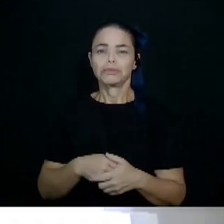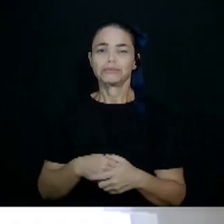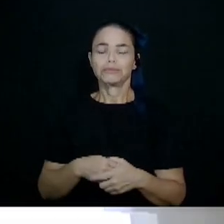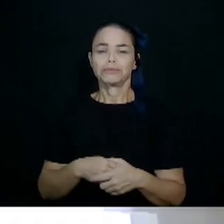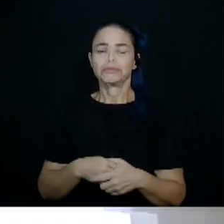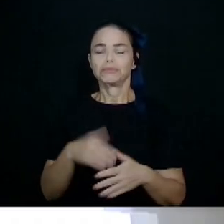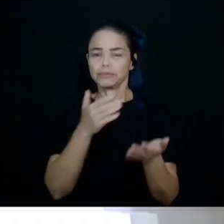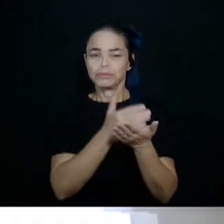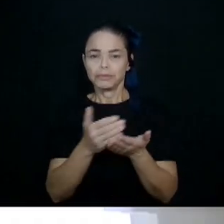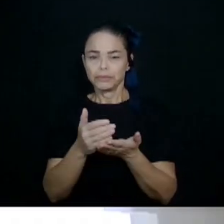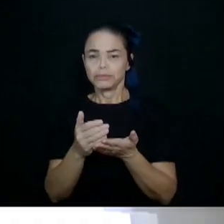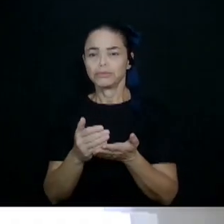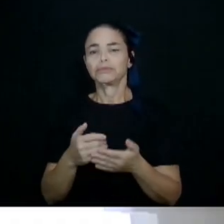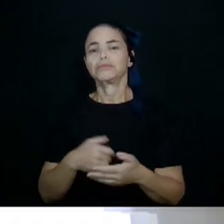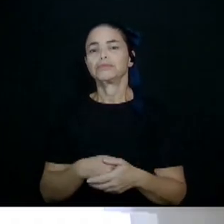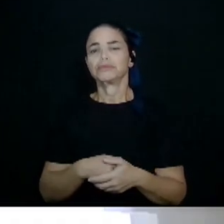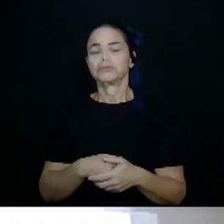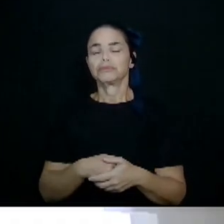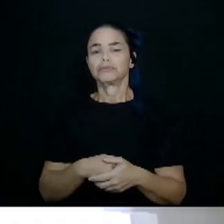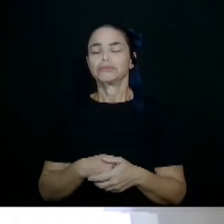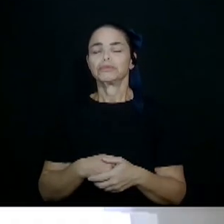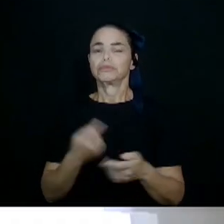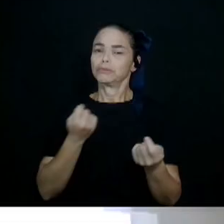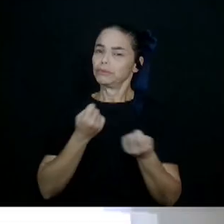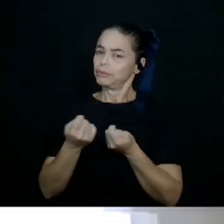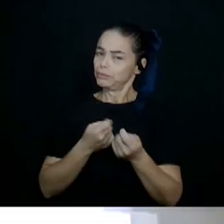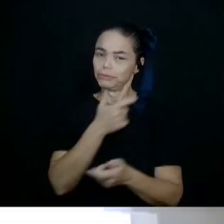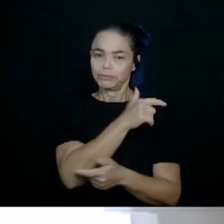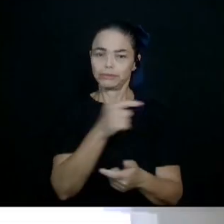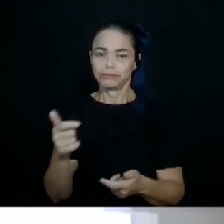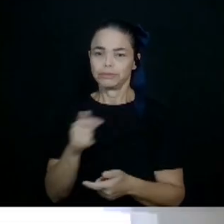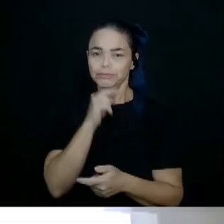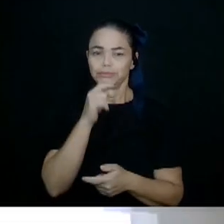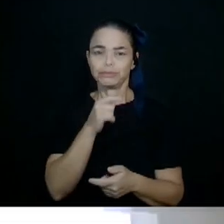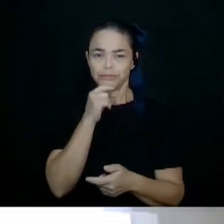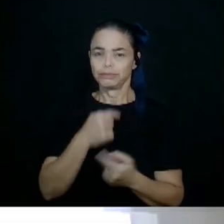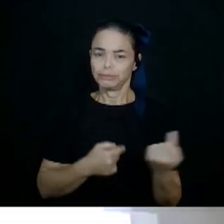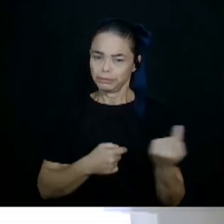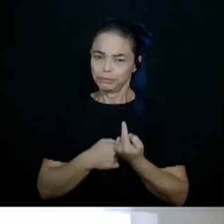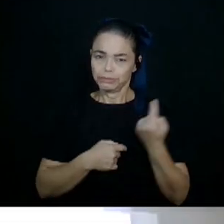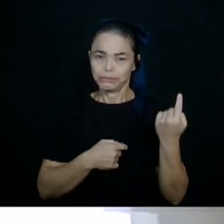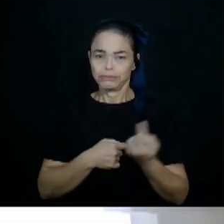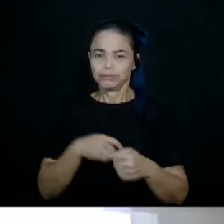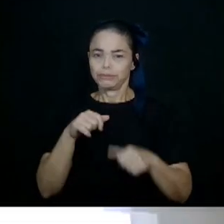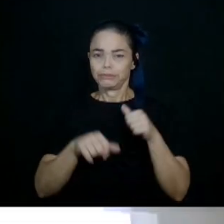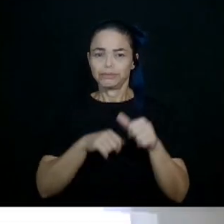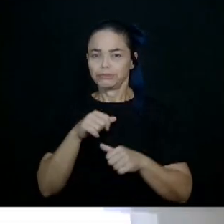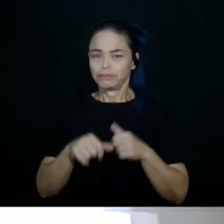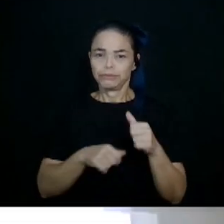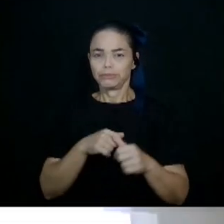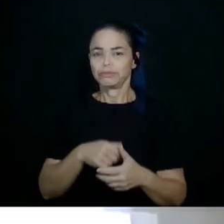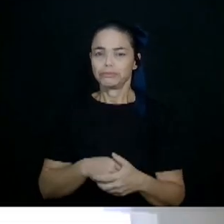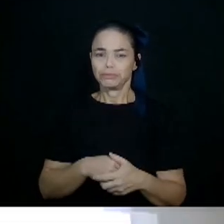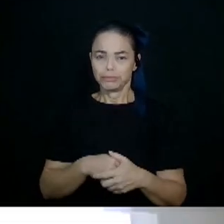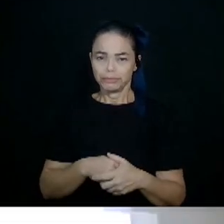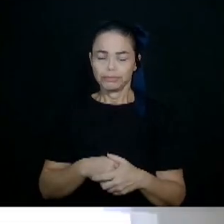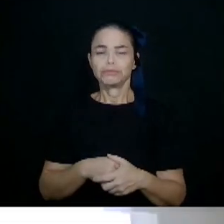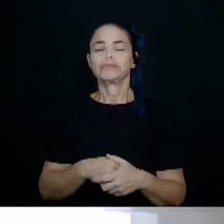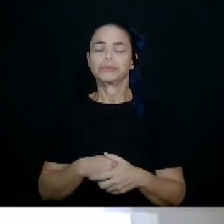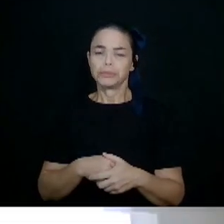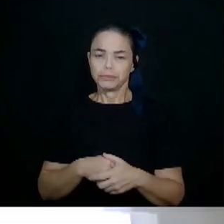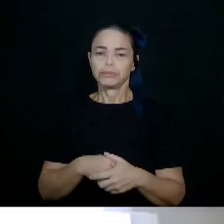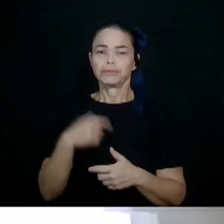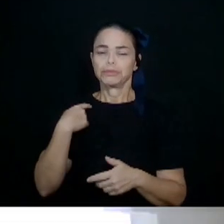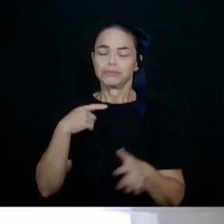dar conta que aquilo está fora de controle, mas ele não consegue sozinho mudar, né, e ele começa a se culpar dos questionamentos